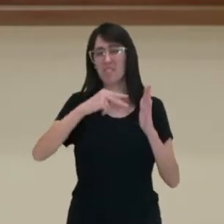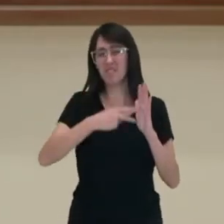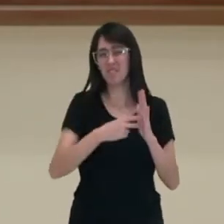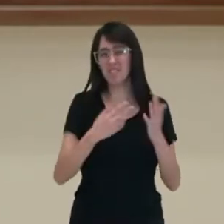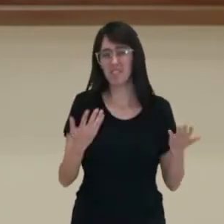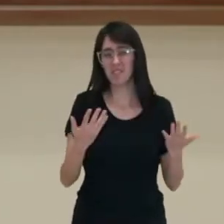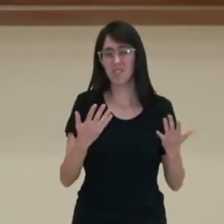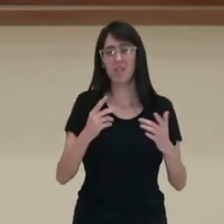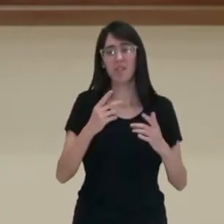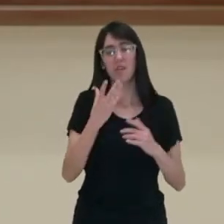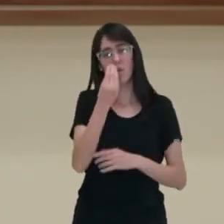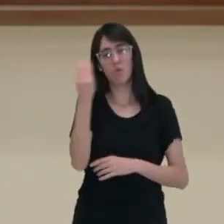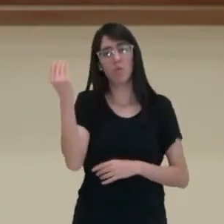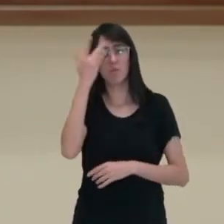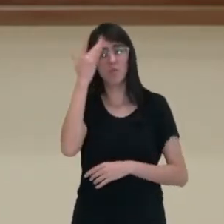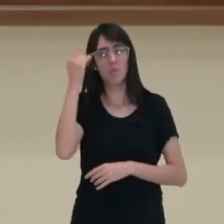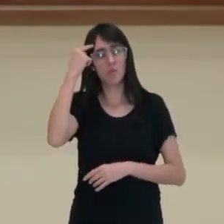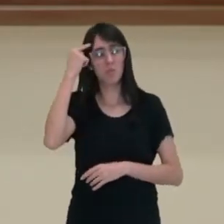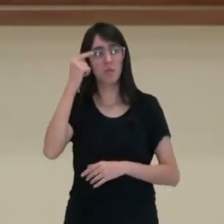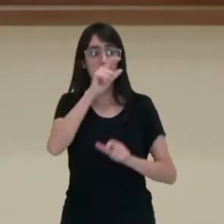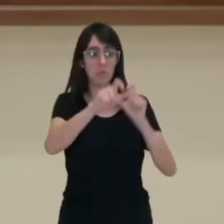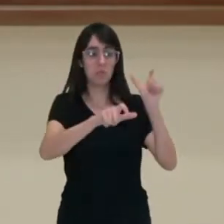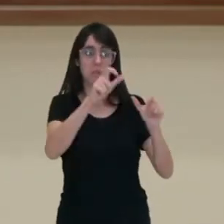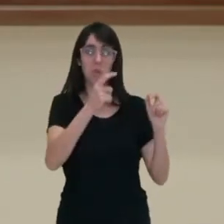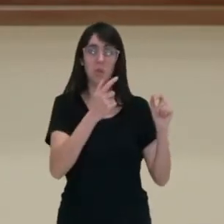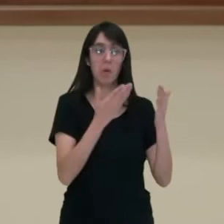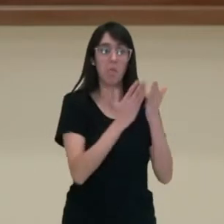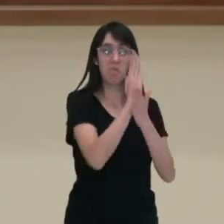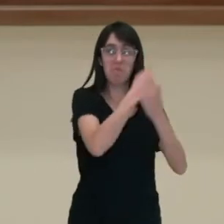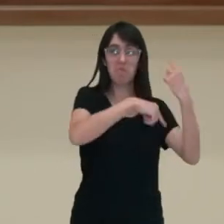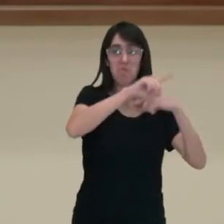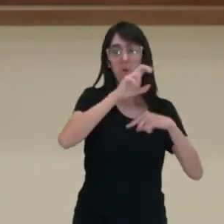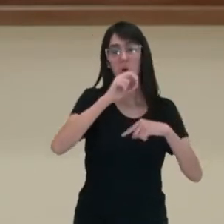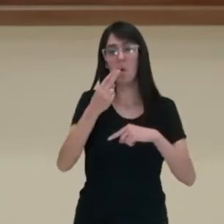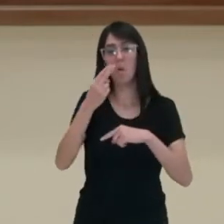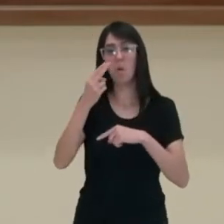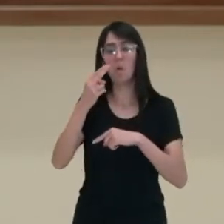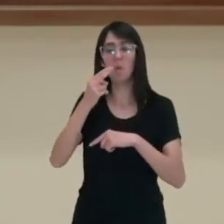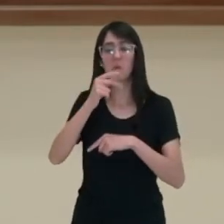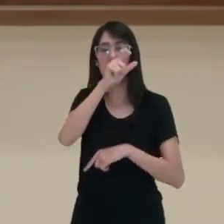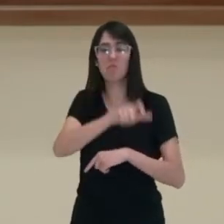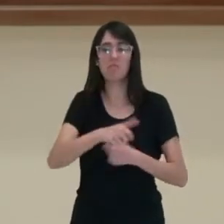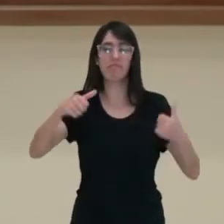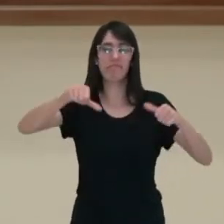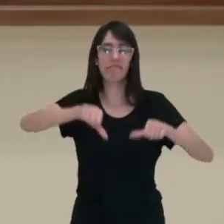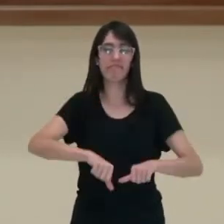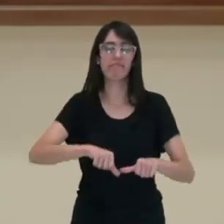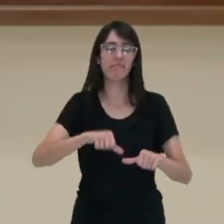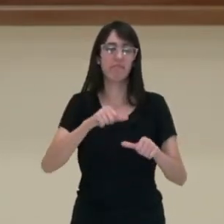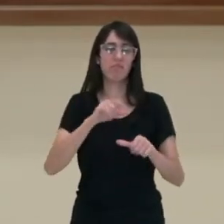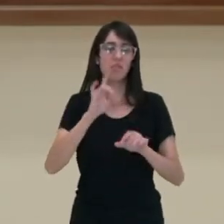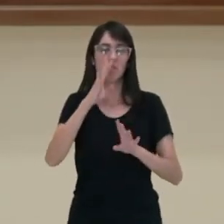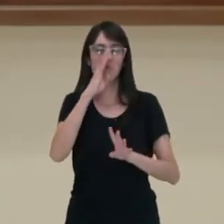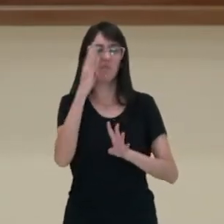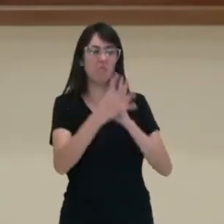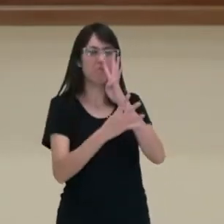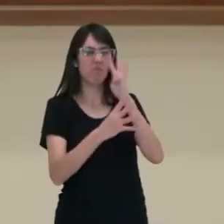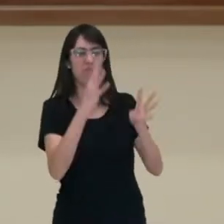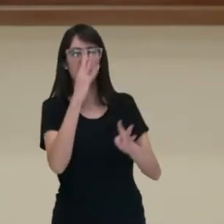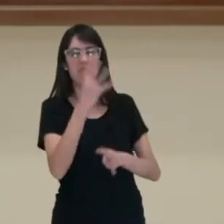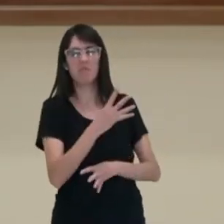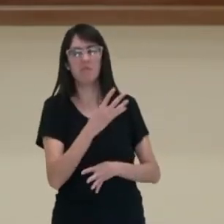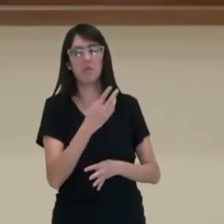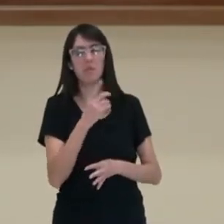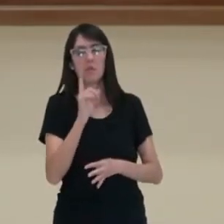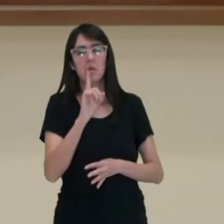o sucesso ou o fracasso de um sujeito apenas focando no seu mérito pessoal e não considerando as condições materiais